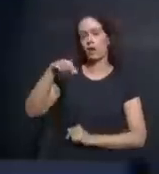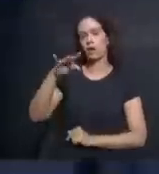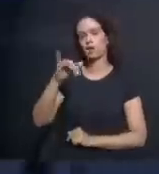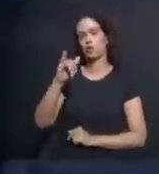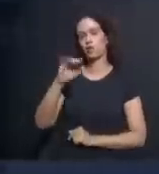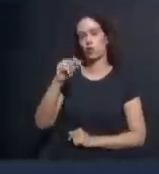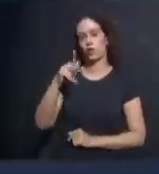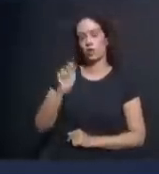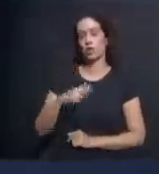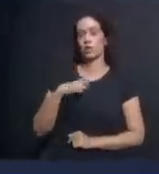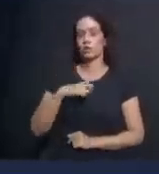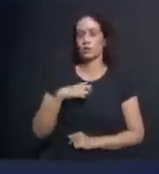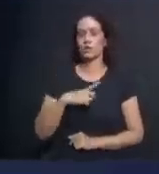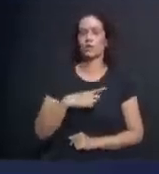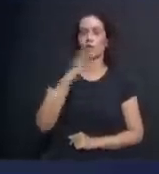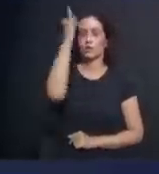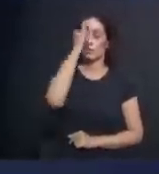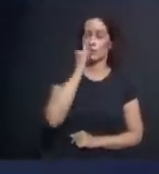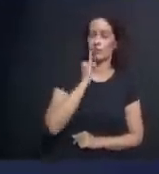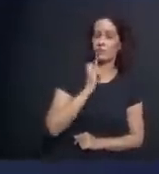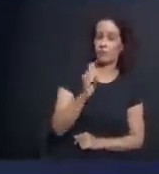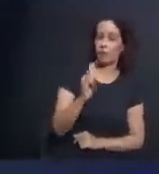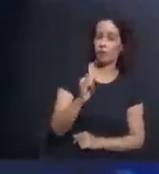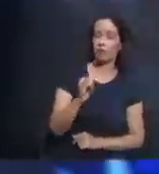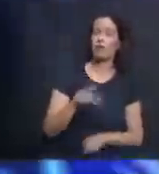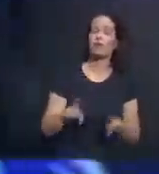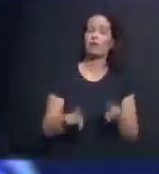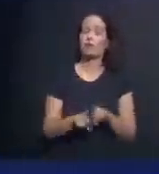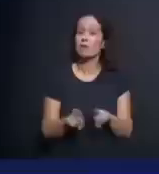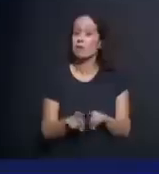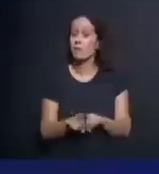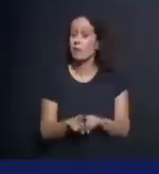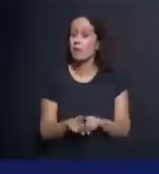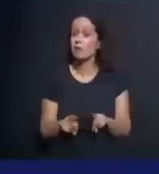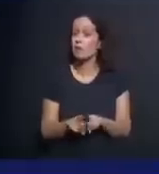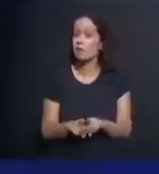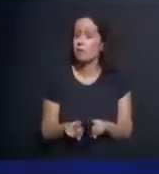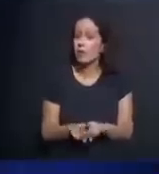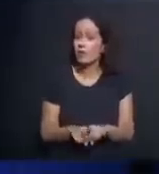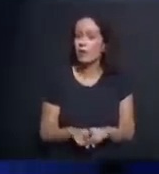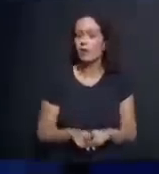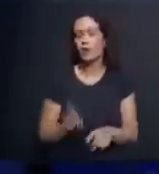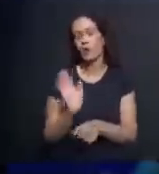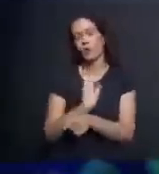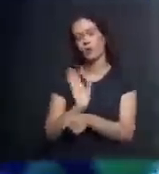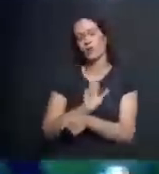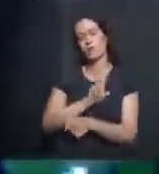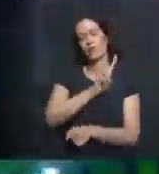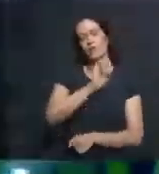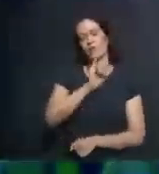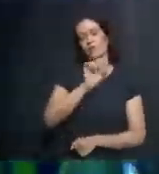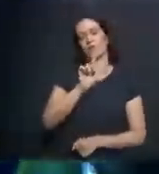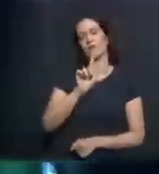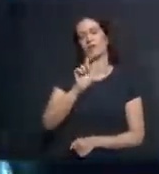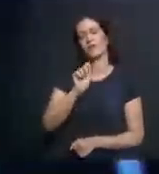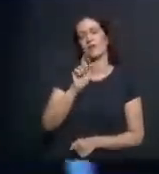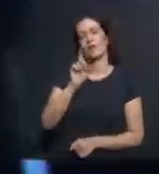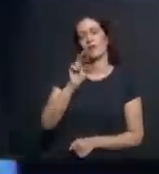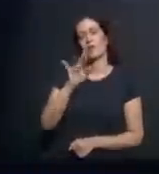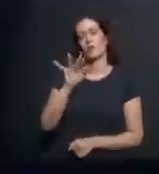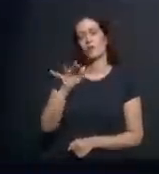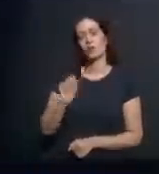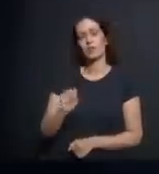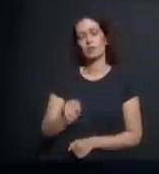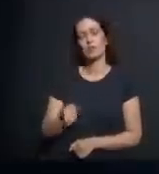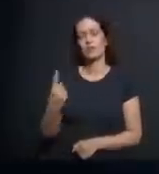havia profetas e no filme Vingadores, você sabe o que é legal? 100% todo mundo